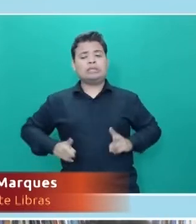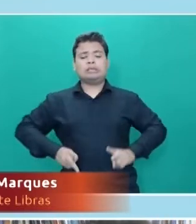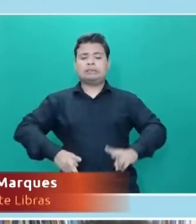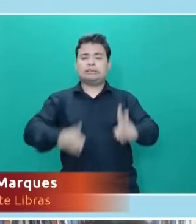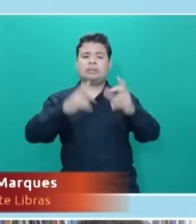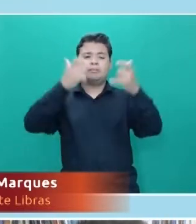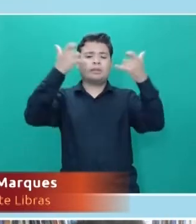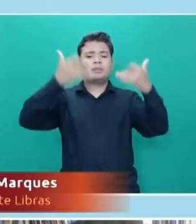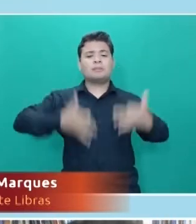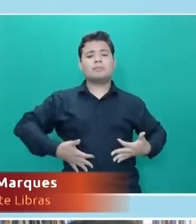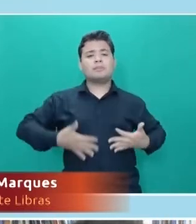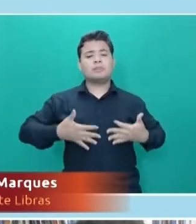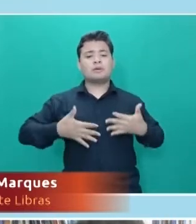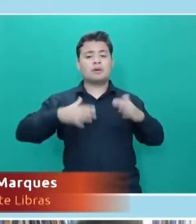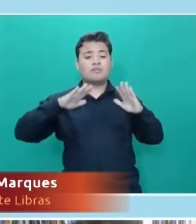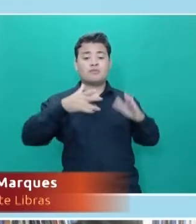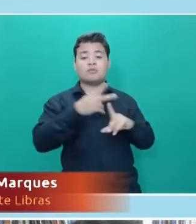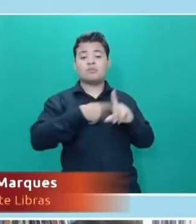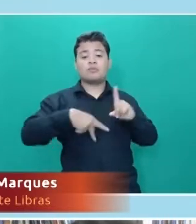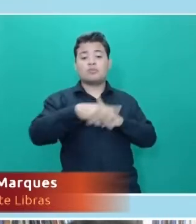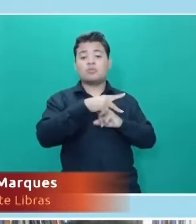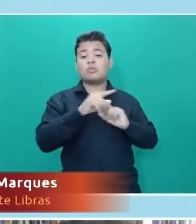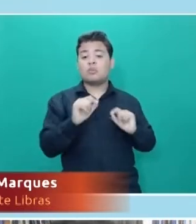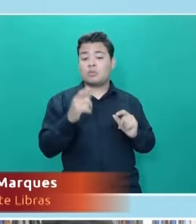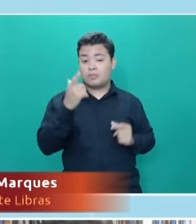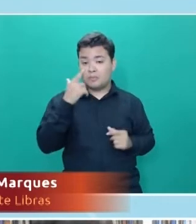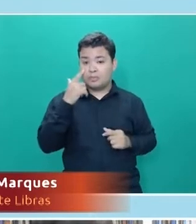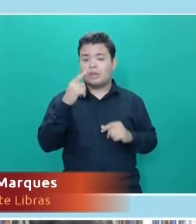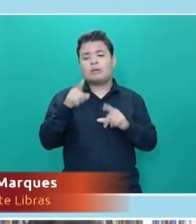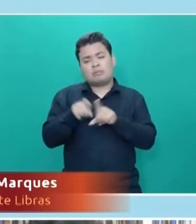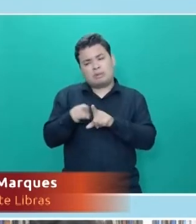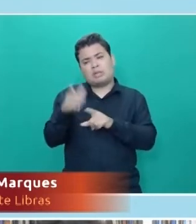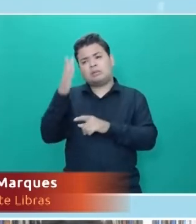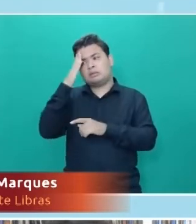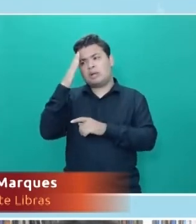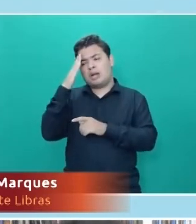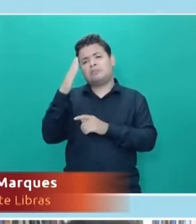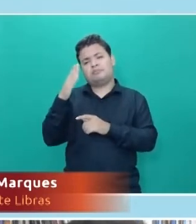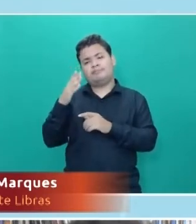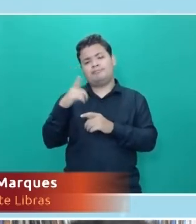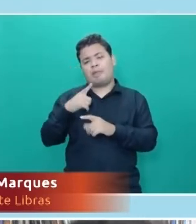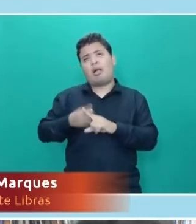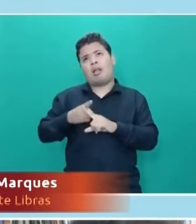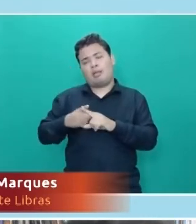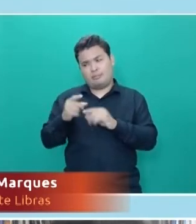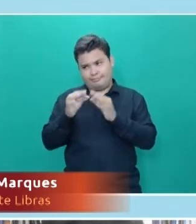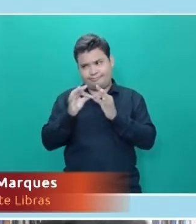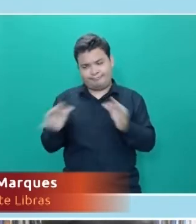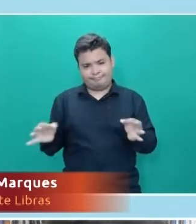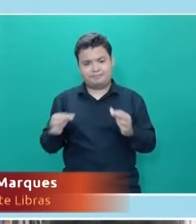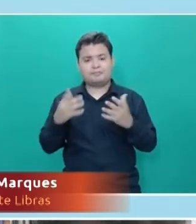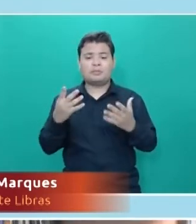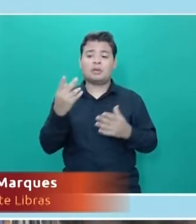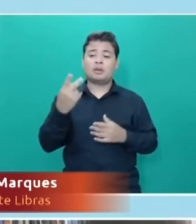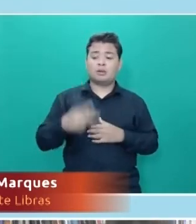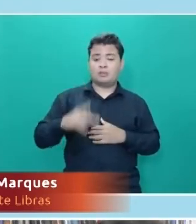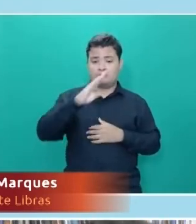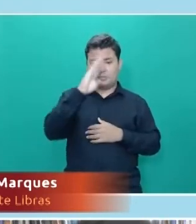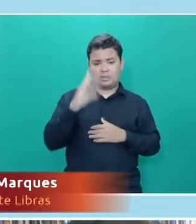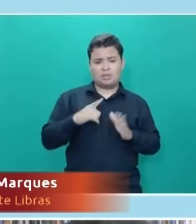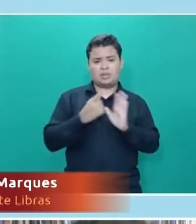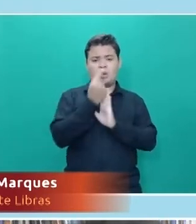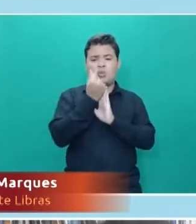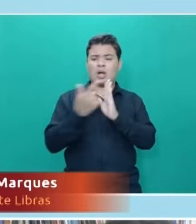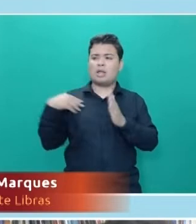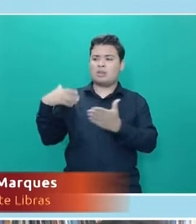para focar na Previdência? Inclusive, por um motivo relativamente simples. O orçamento do Brasil, executado até o mês